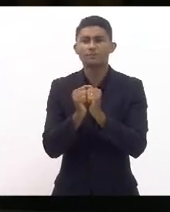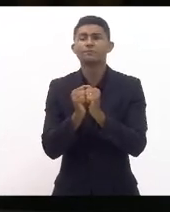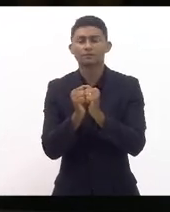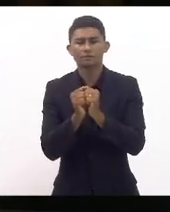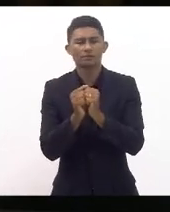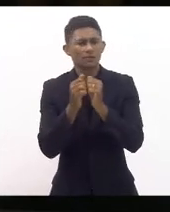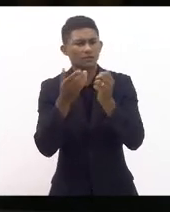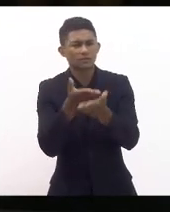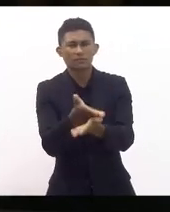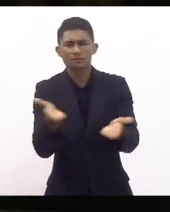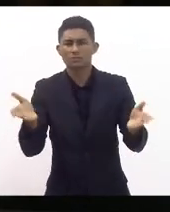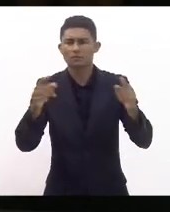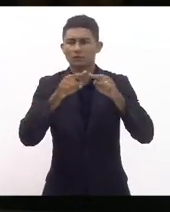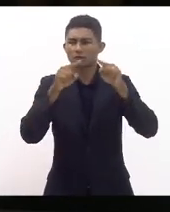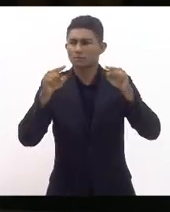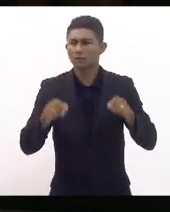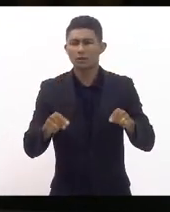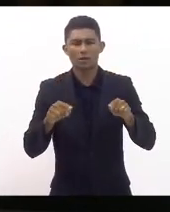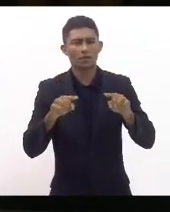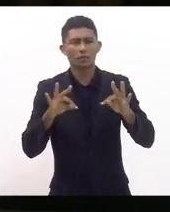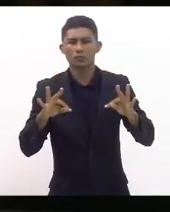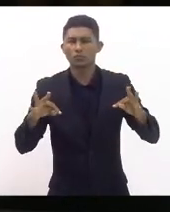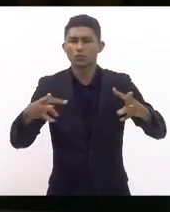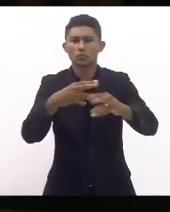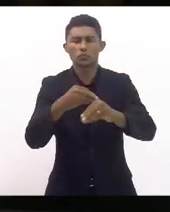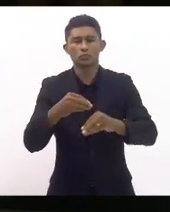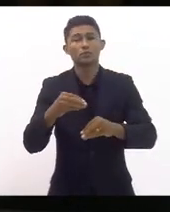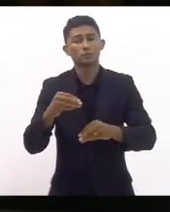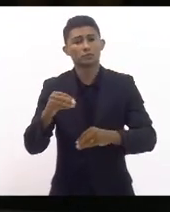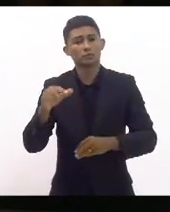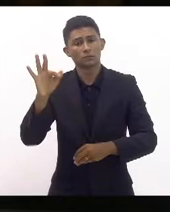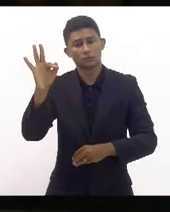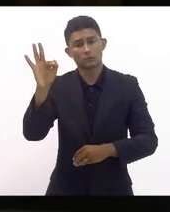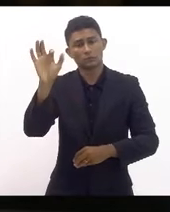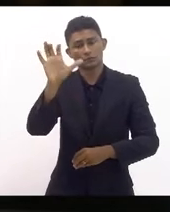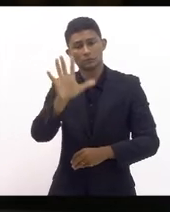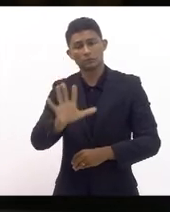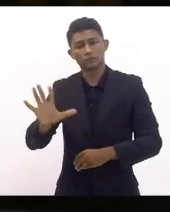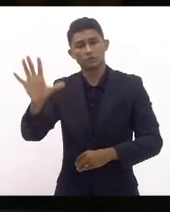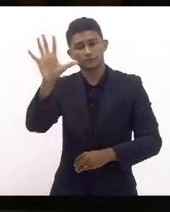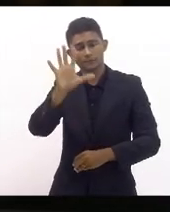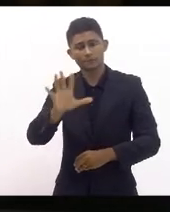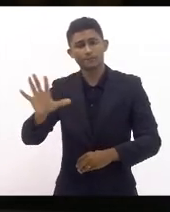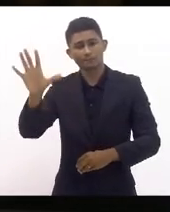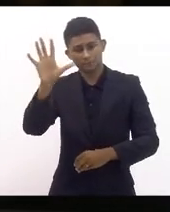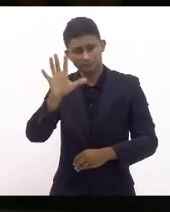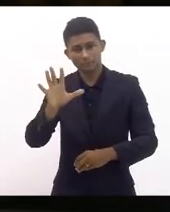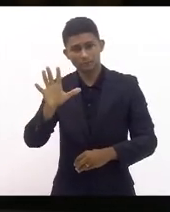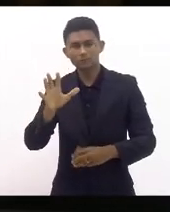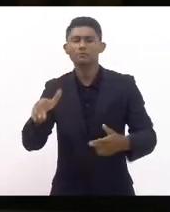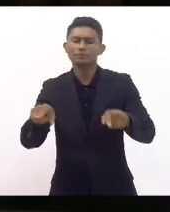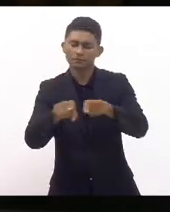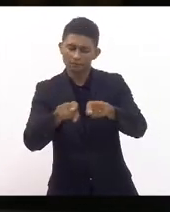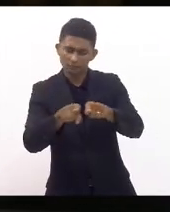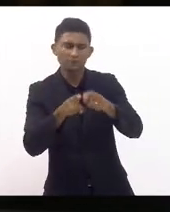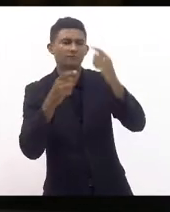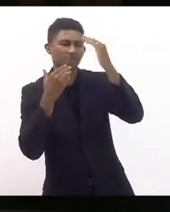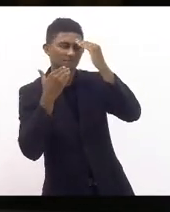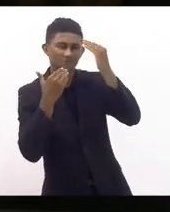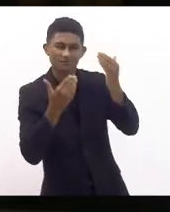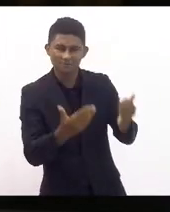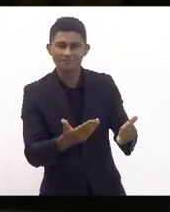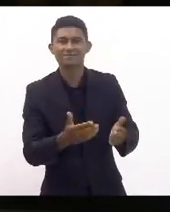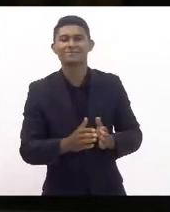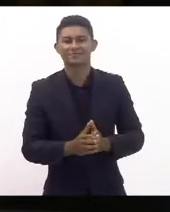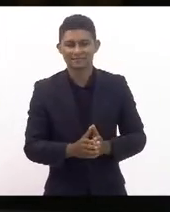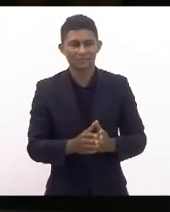os servidores, tanto da Fazenda, né, e já fazendo um agradecimento especial a todos